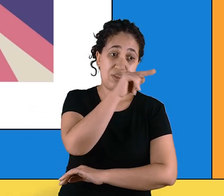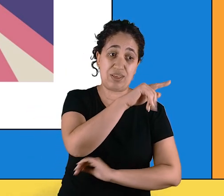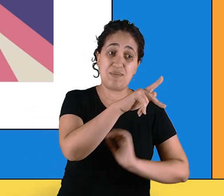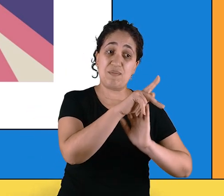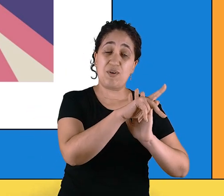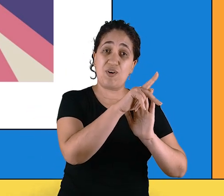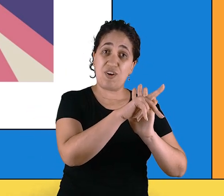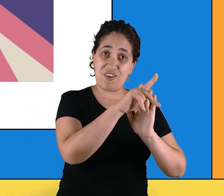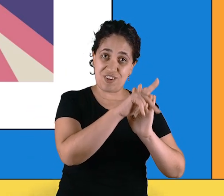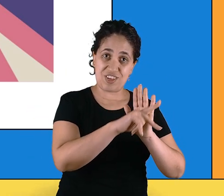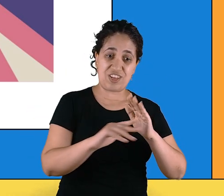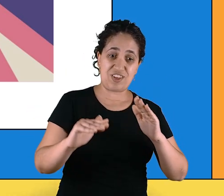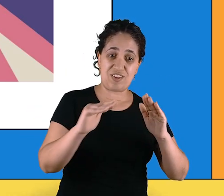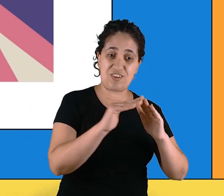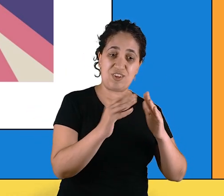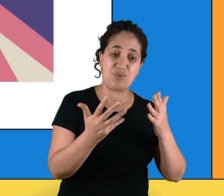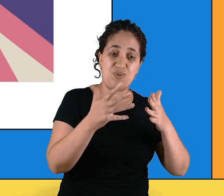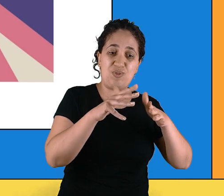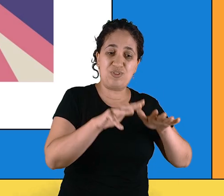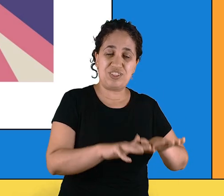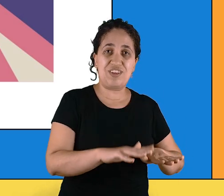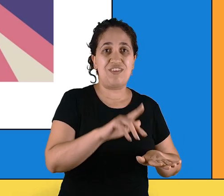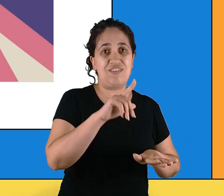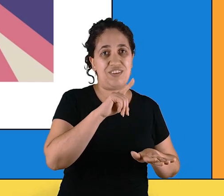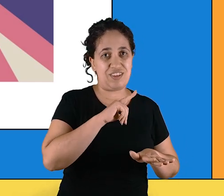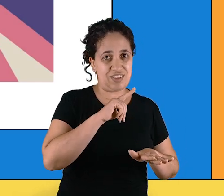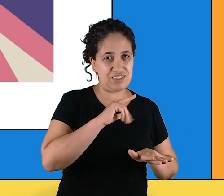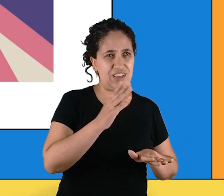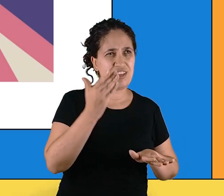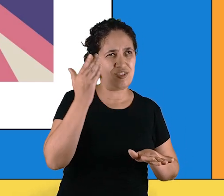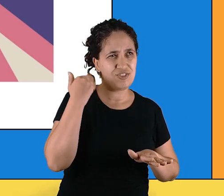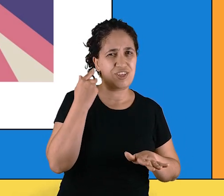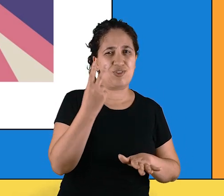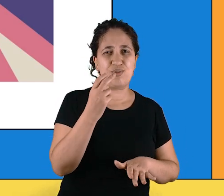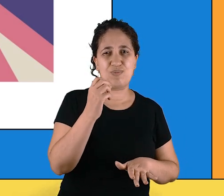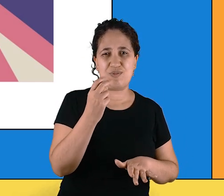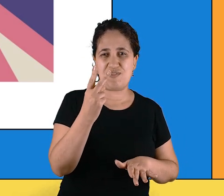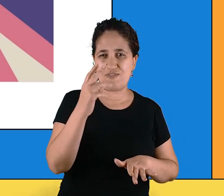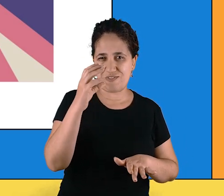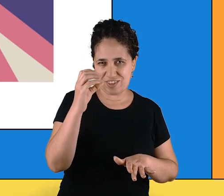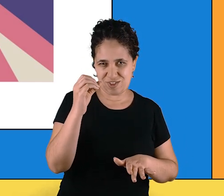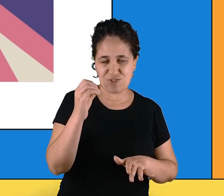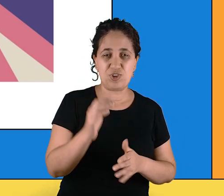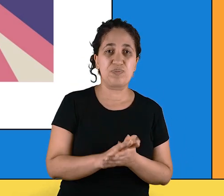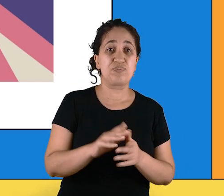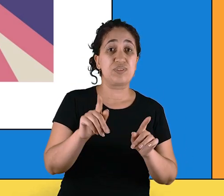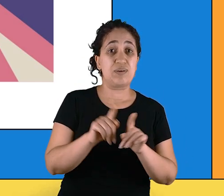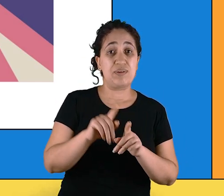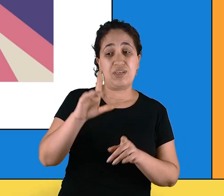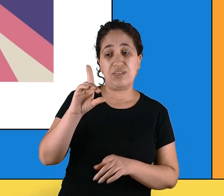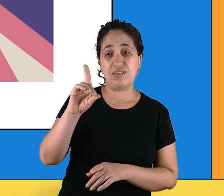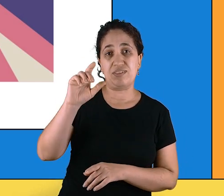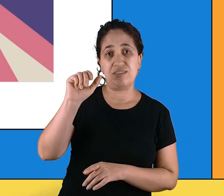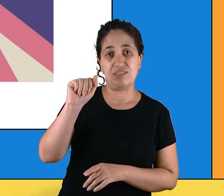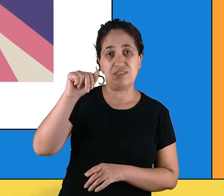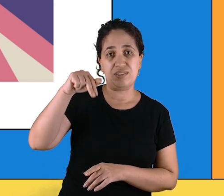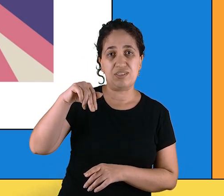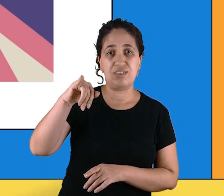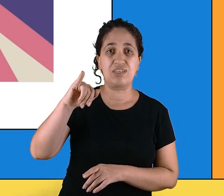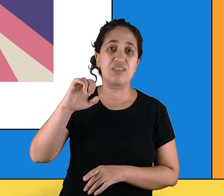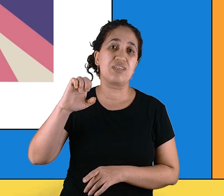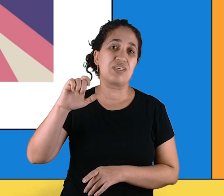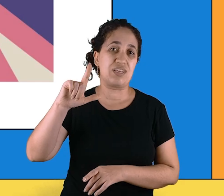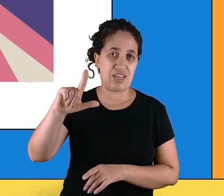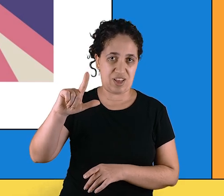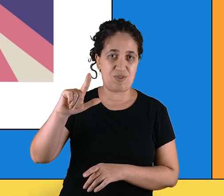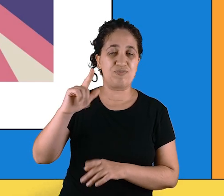né, o projeto das residências inclusivas, já desde também do ano de 2020, né? E o próprio Daniel Moraes, que eu citei,